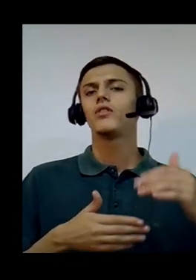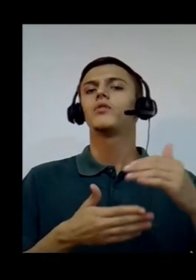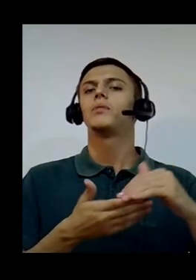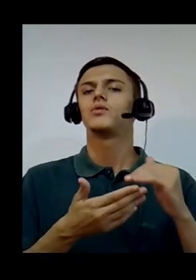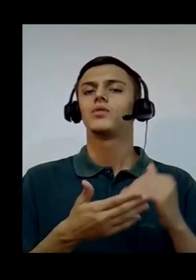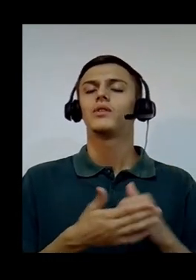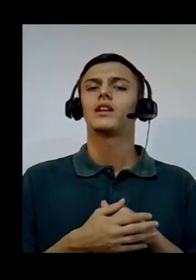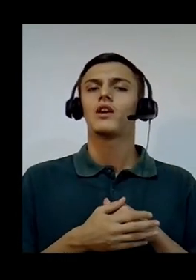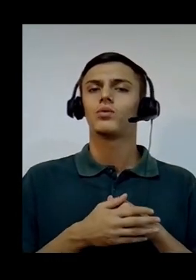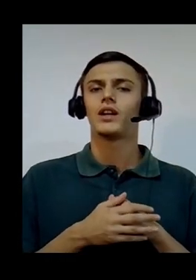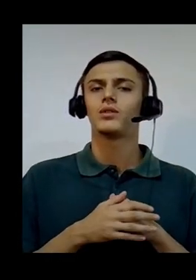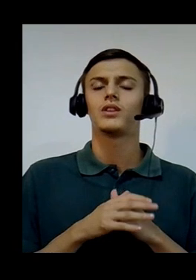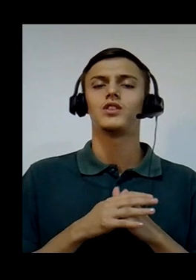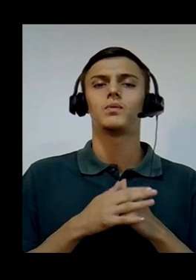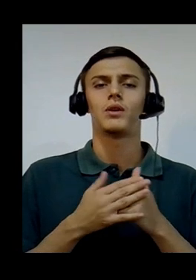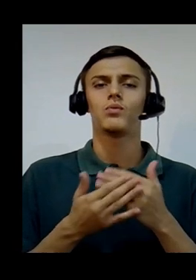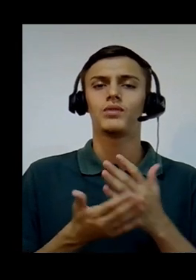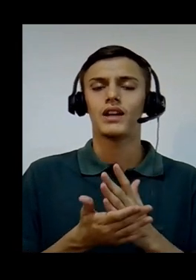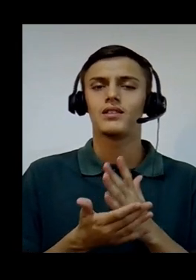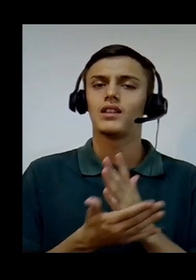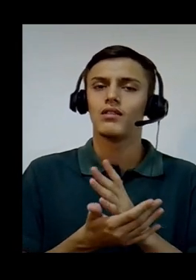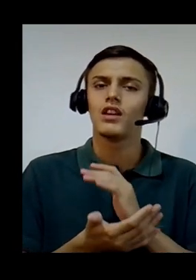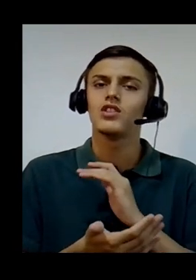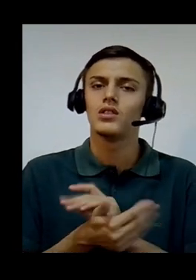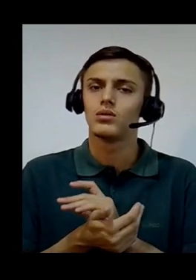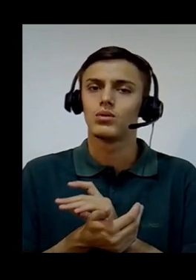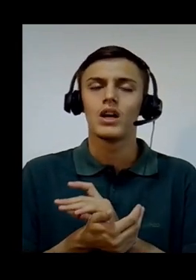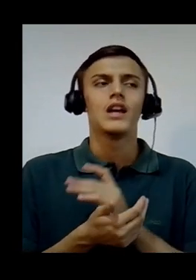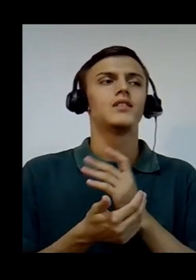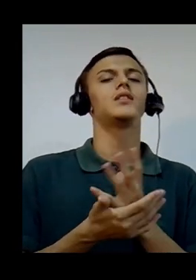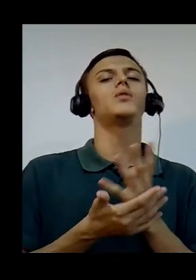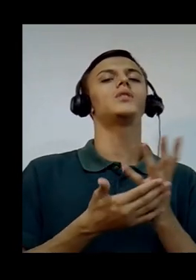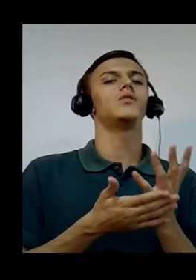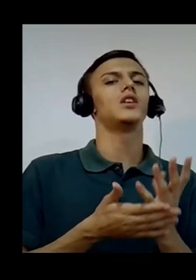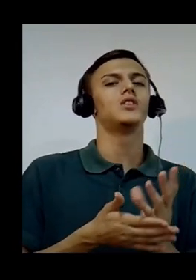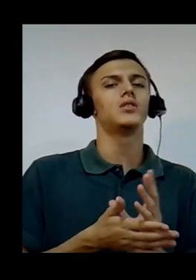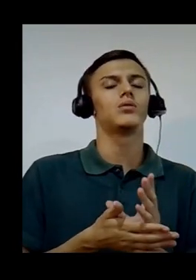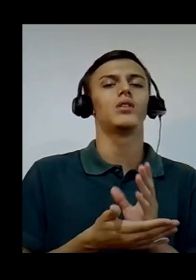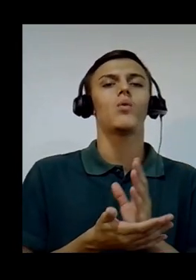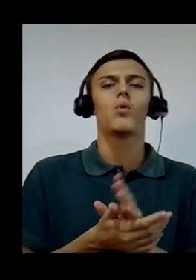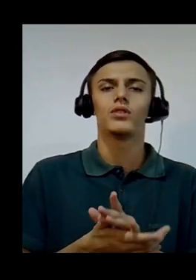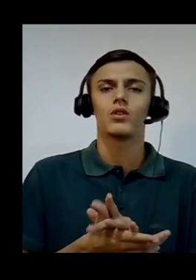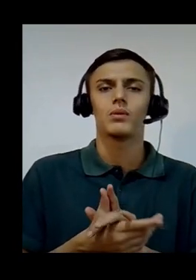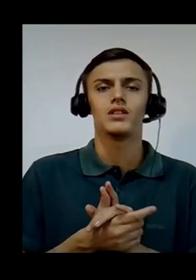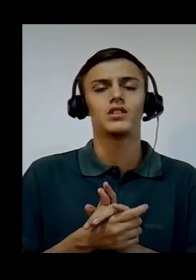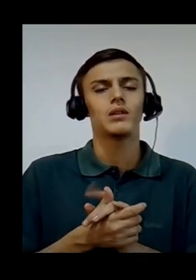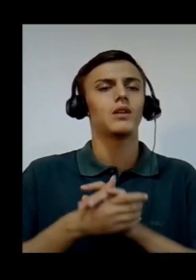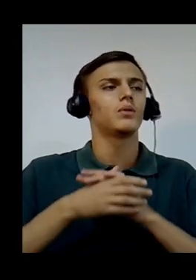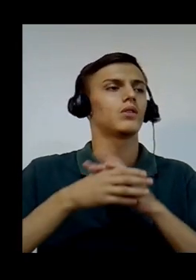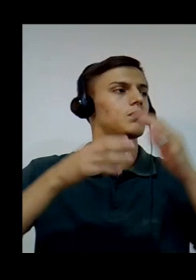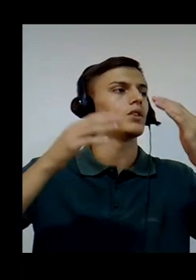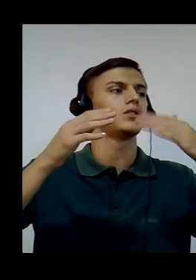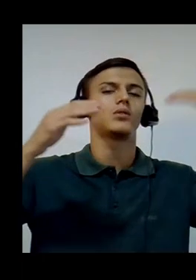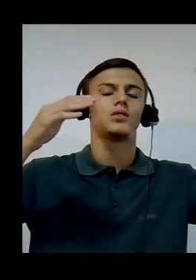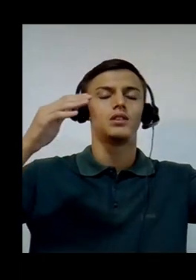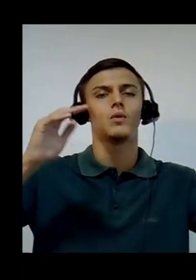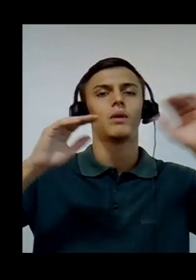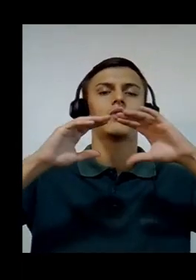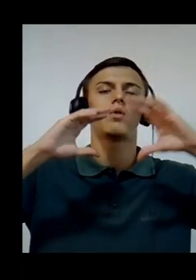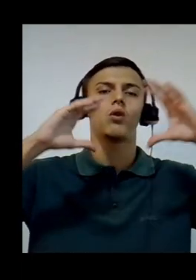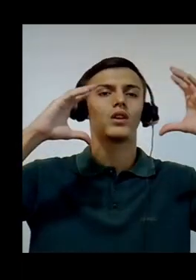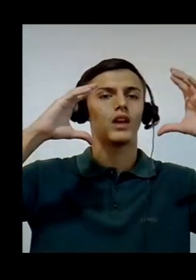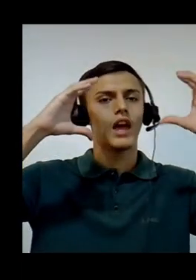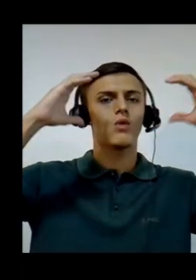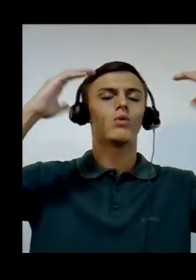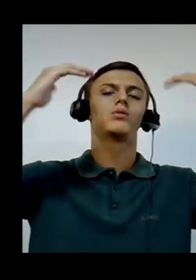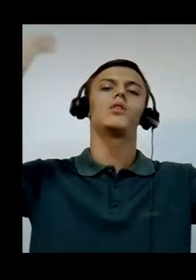Eles provavelmente vão entrar em contato com a gente e perguntar se teve registro. Se não teve registro, não conta como acidente de trabalho, porque você pode ter torcido esse teu